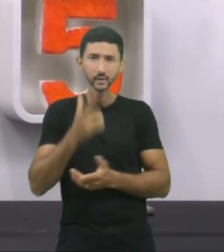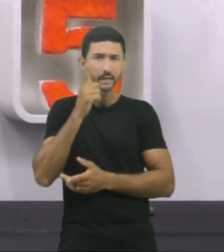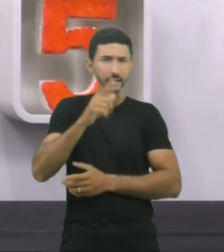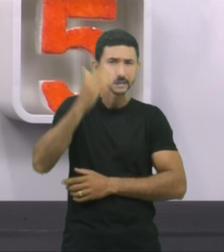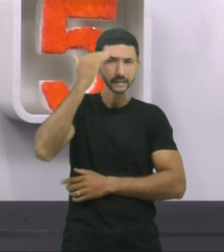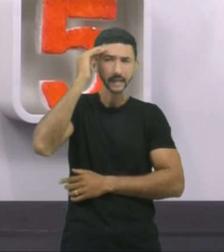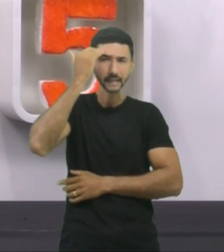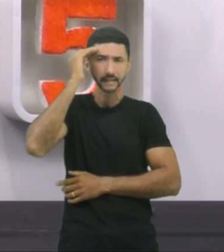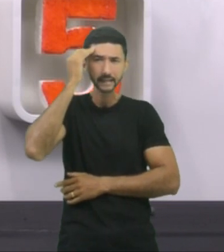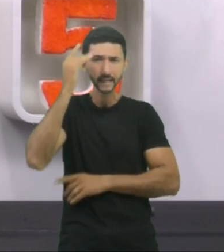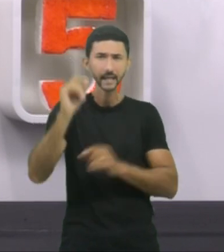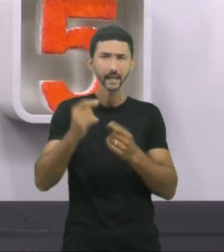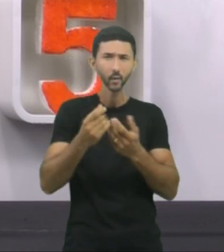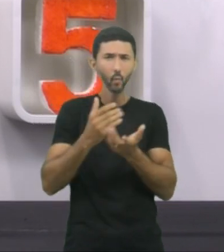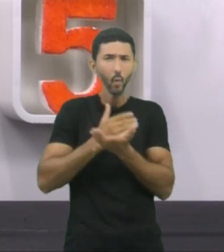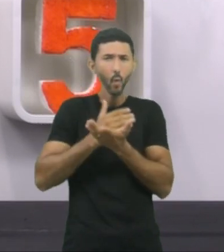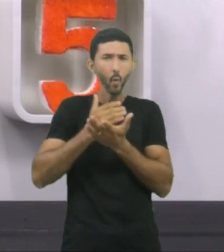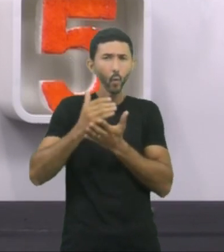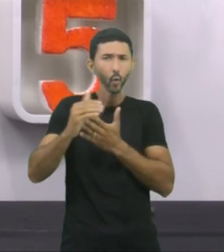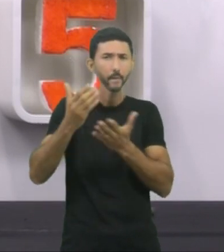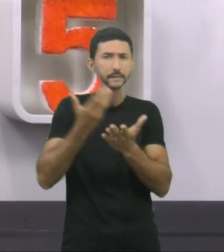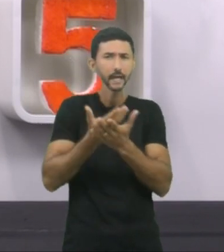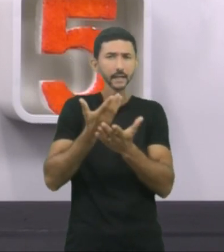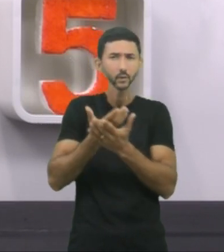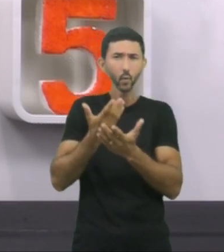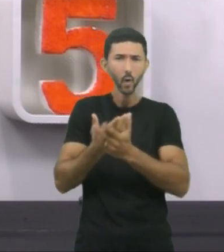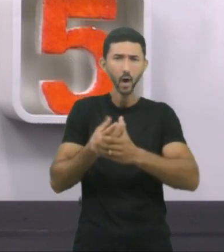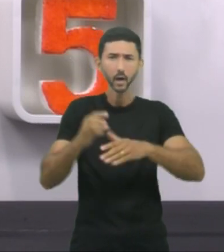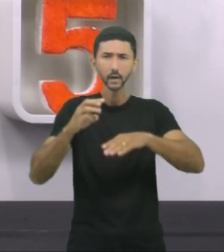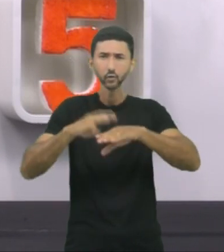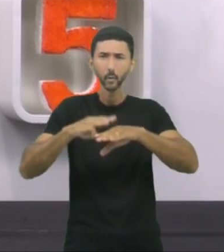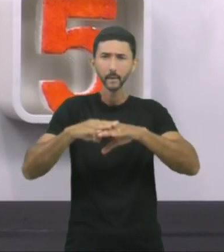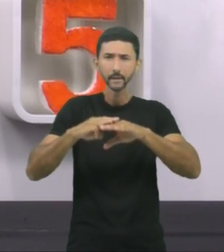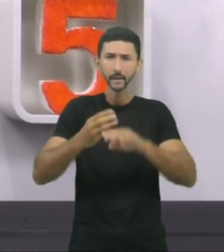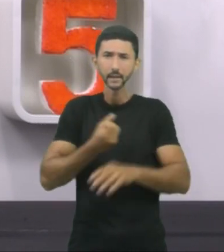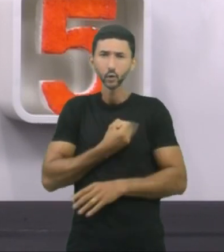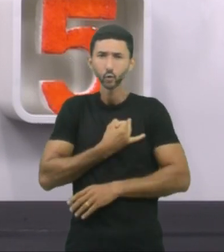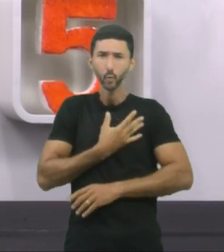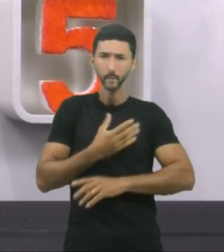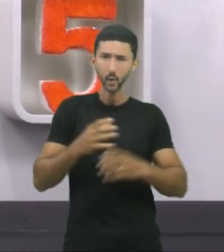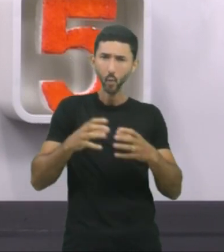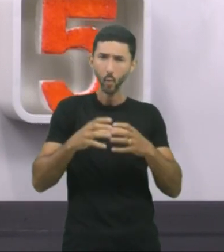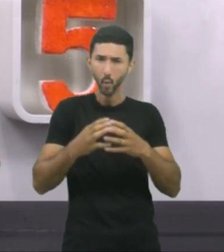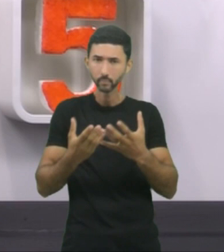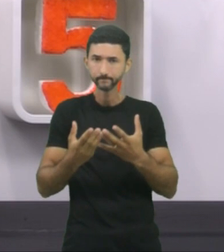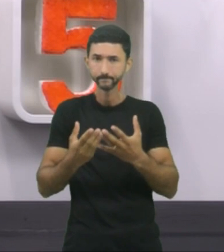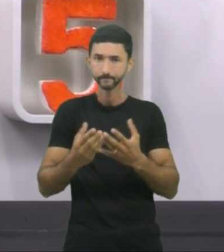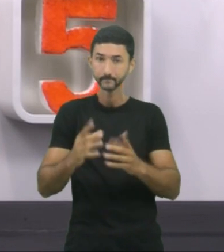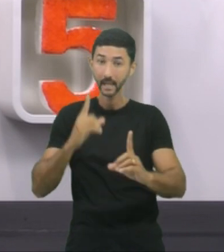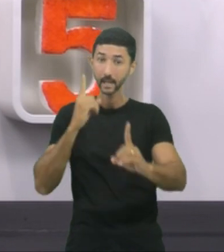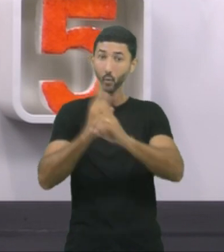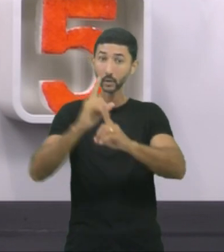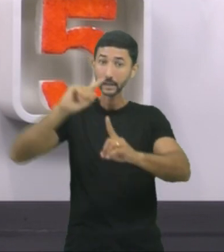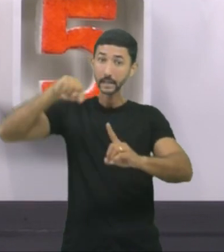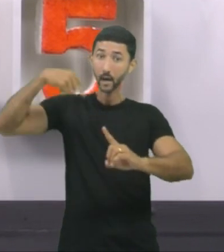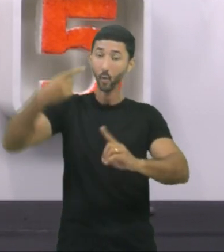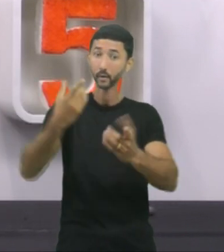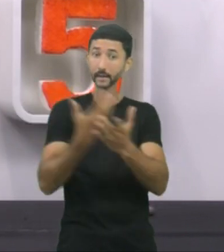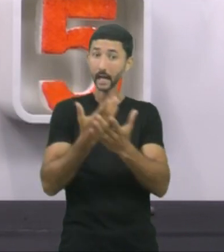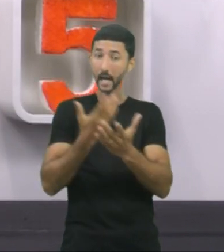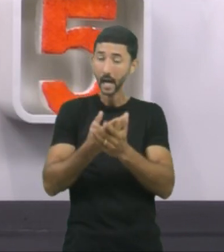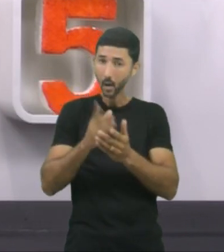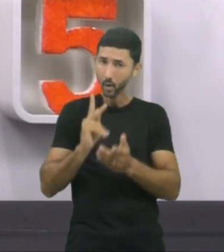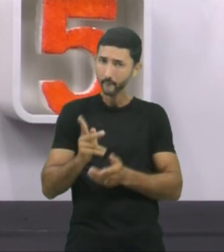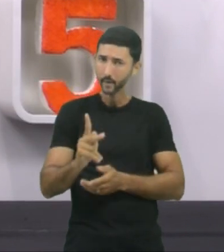tenham entendido esse início de aula sobre números naturais. A gente se encontra na próxima aula